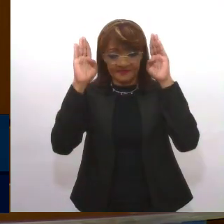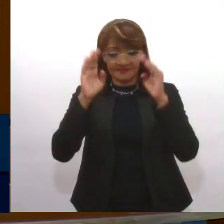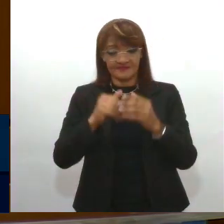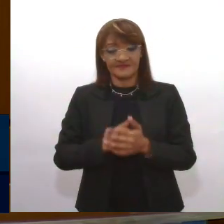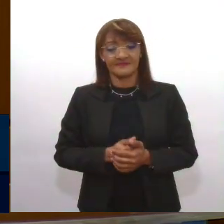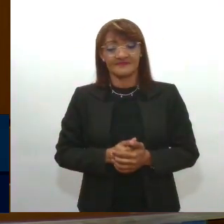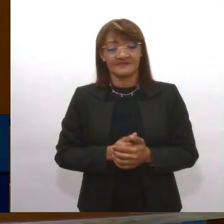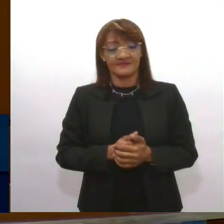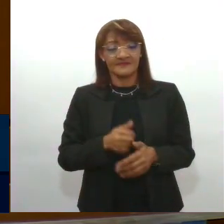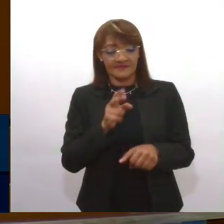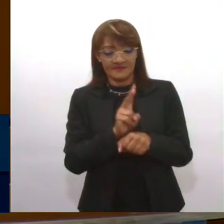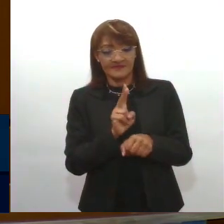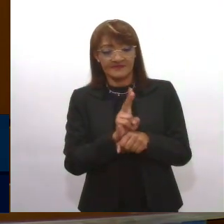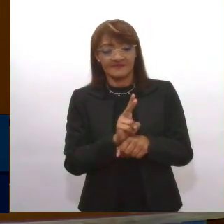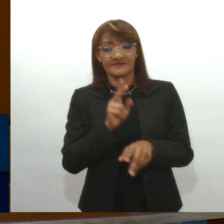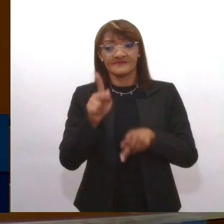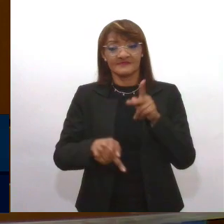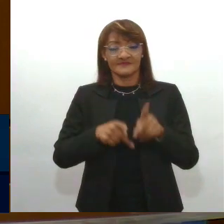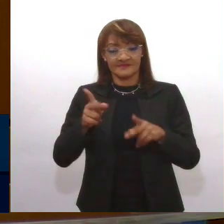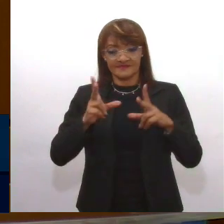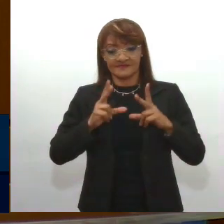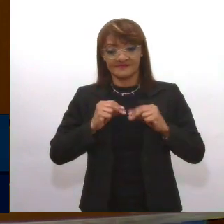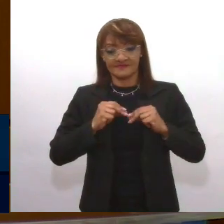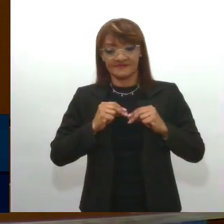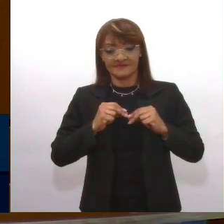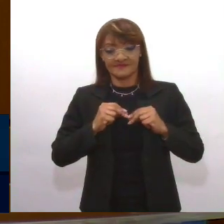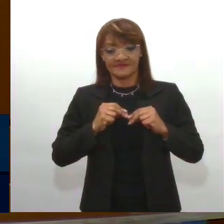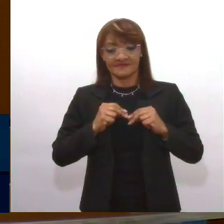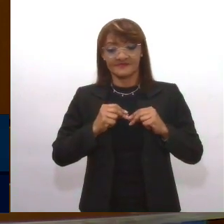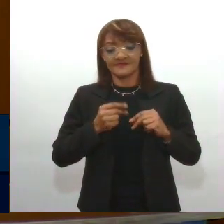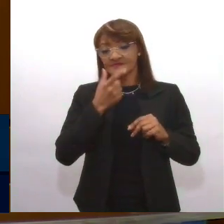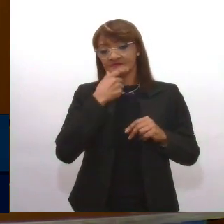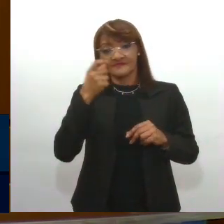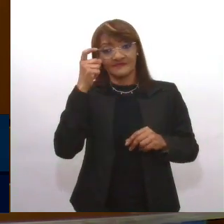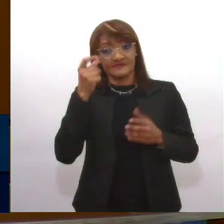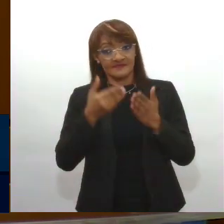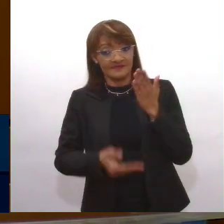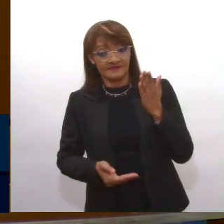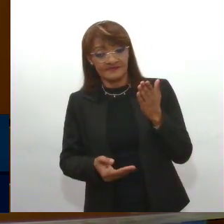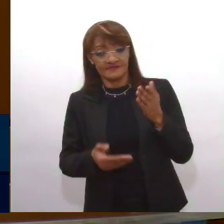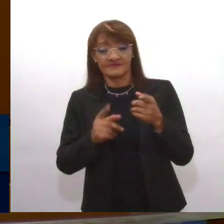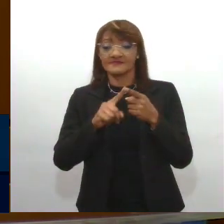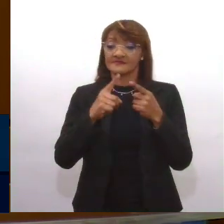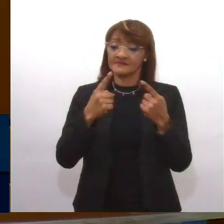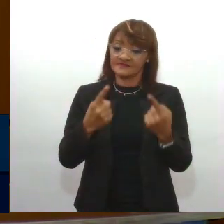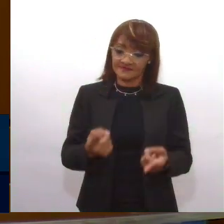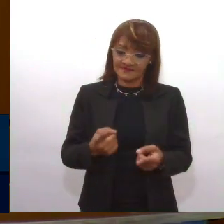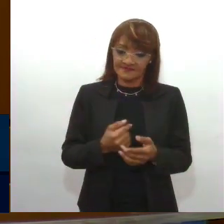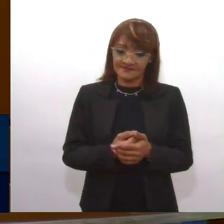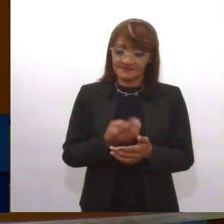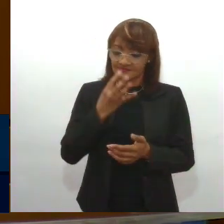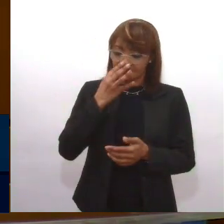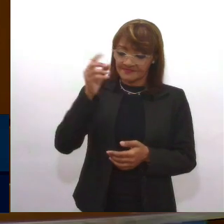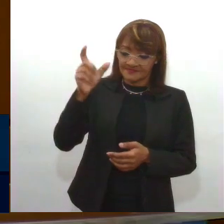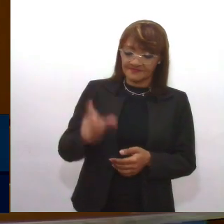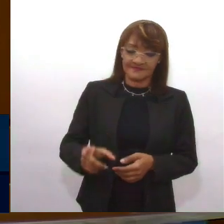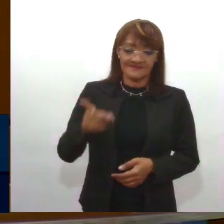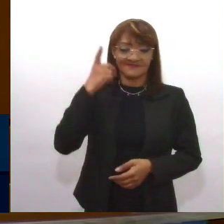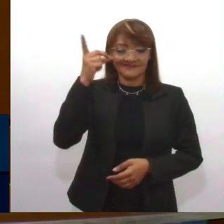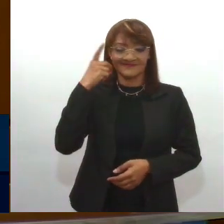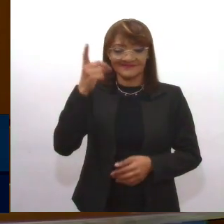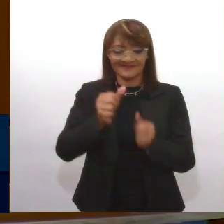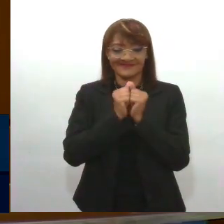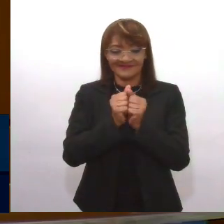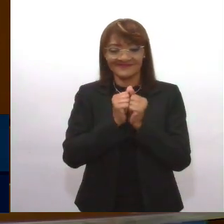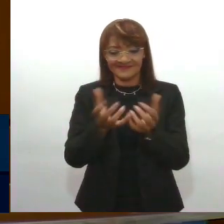merece nosso amigo georgio não conseguiu êxito Mas é bom pra gente que você é um excelente parlamentar Jorge nós queremos você aqui o povo viu que você quer